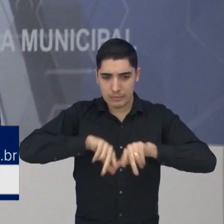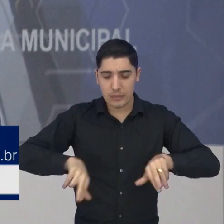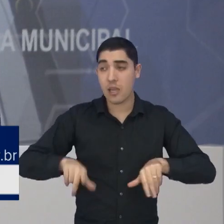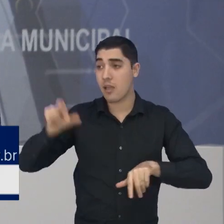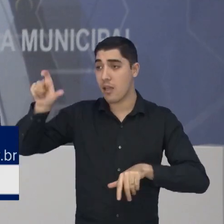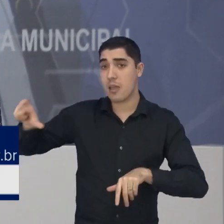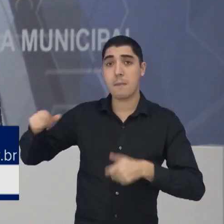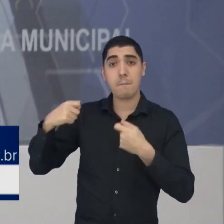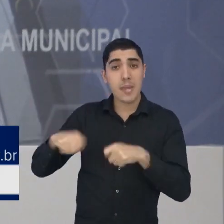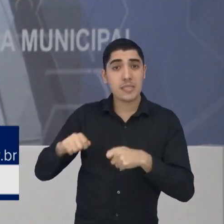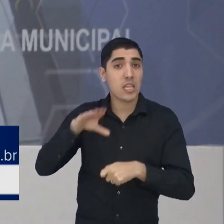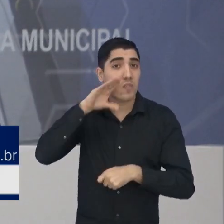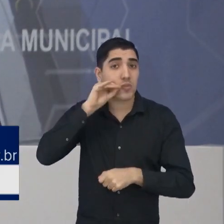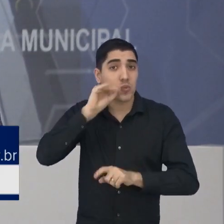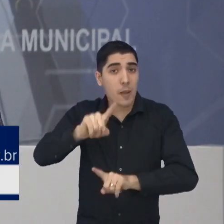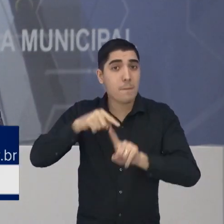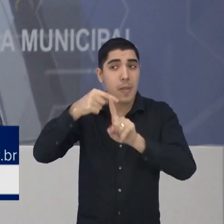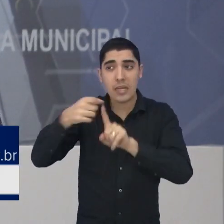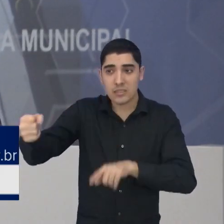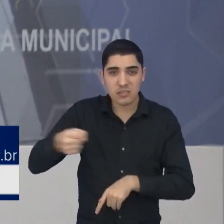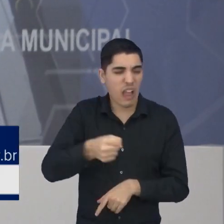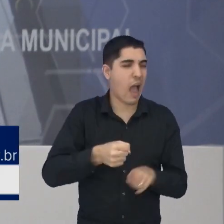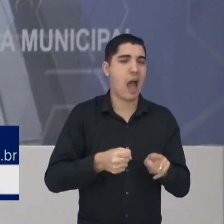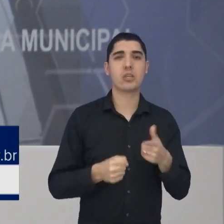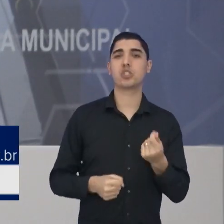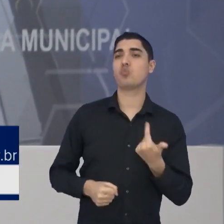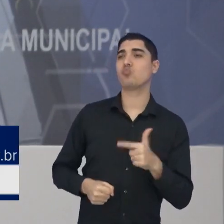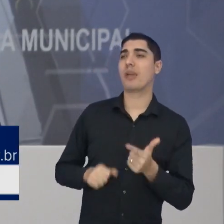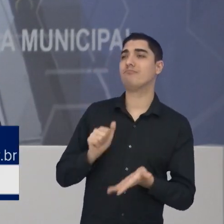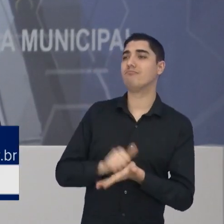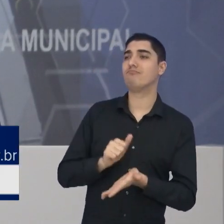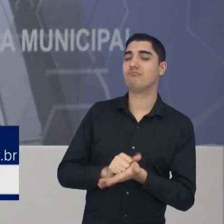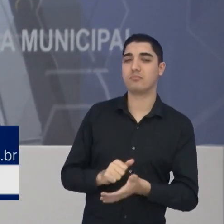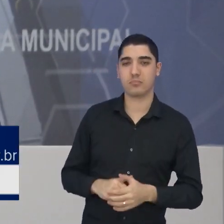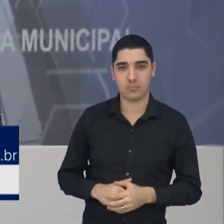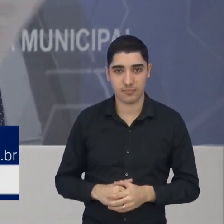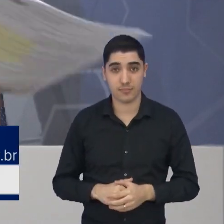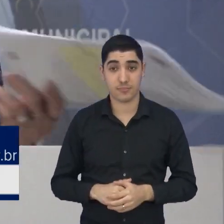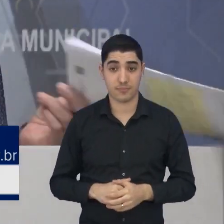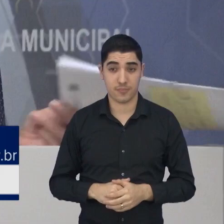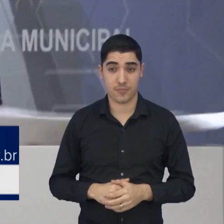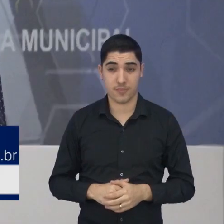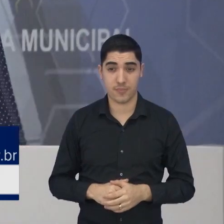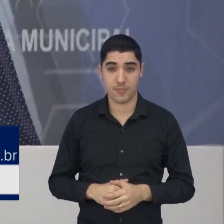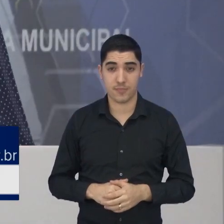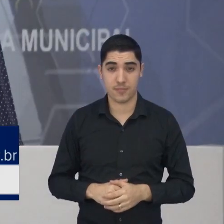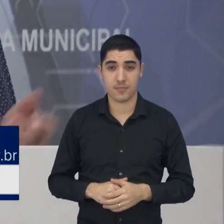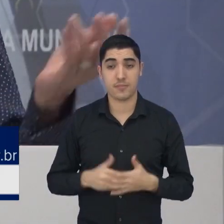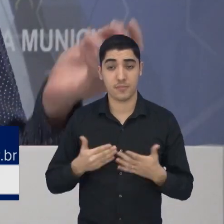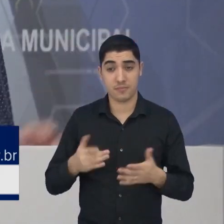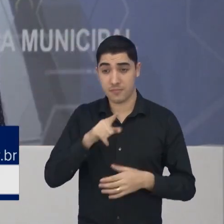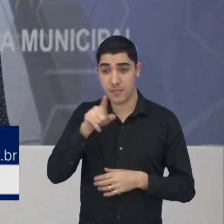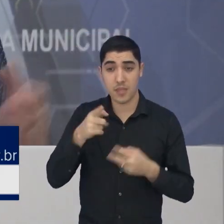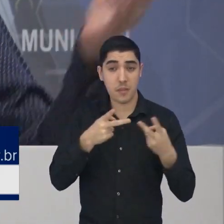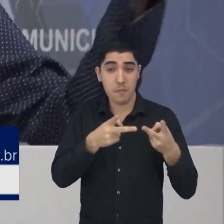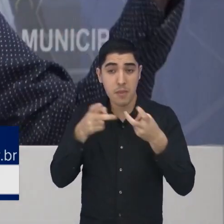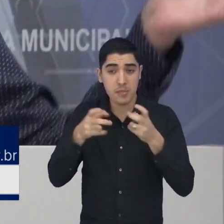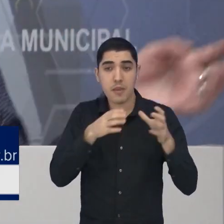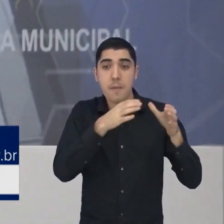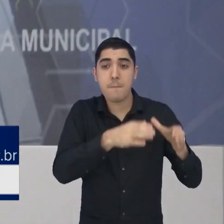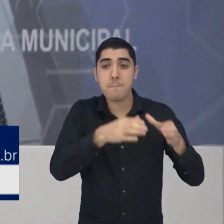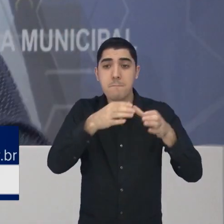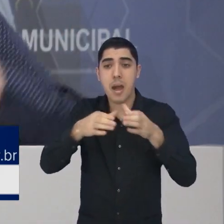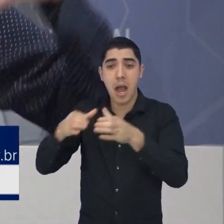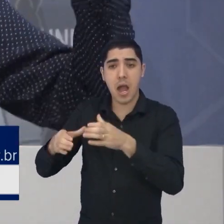mais funcionário, não. Os exemplos sempre foram. Você vê aí nos bairros aí, fala, não, porque tem